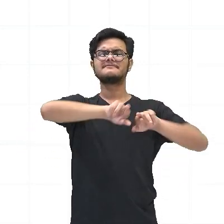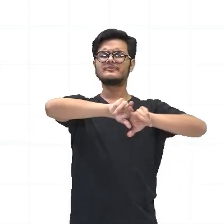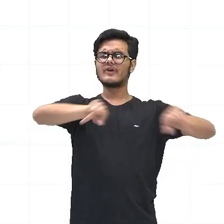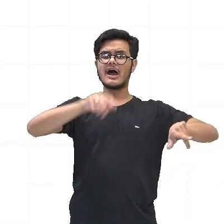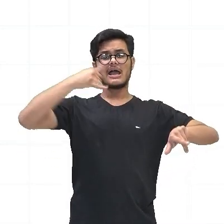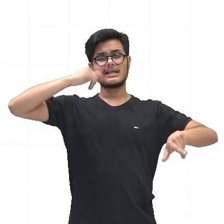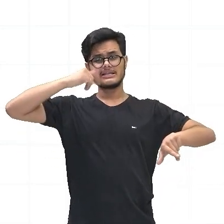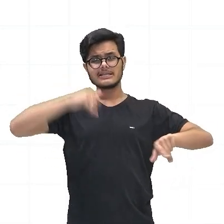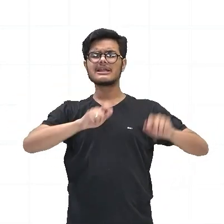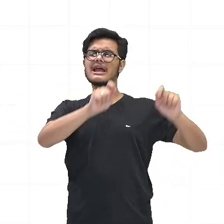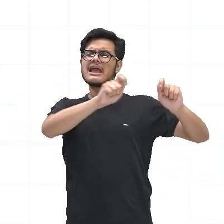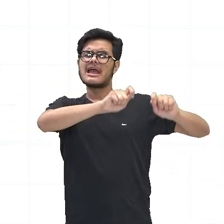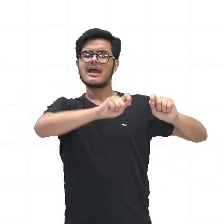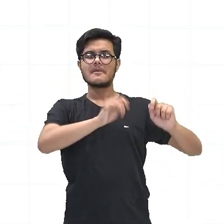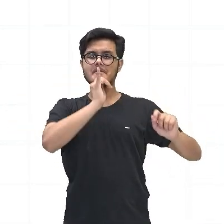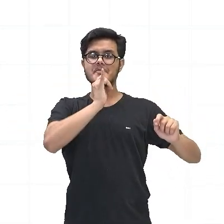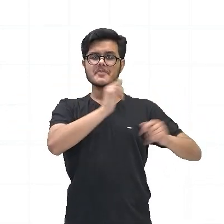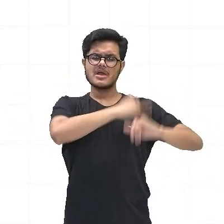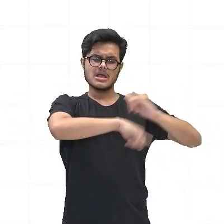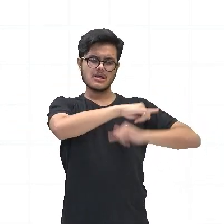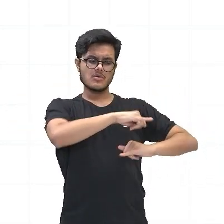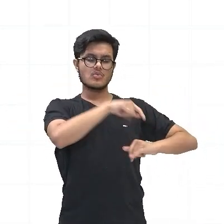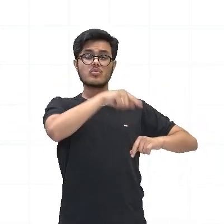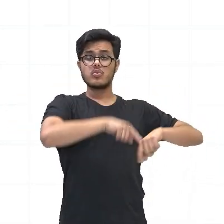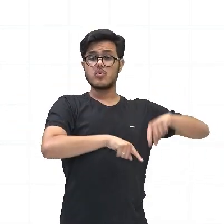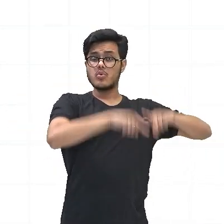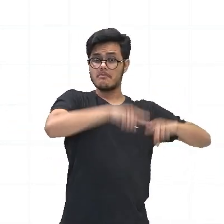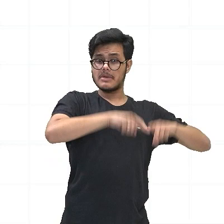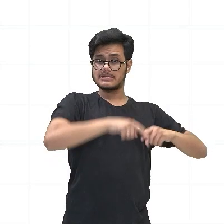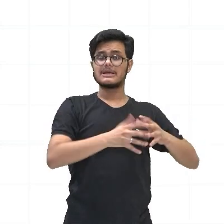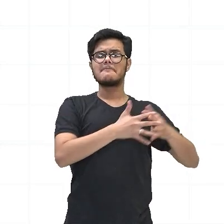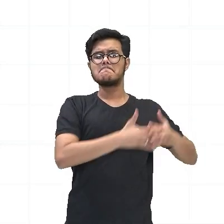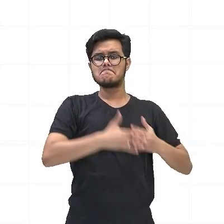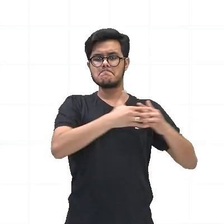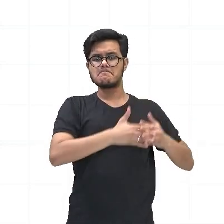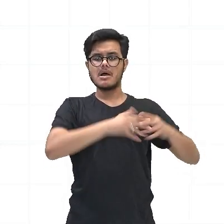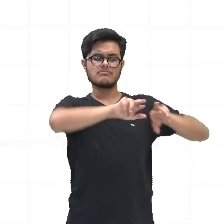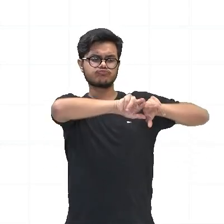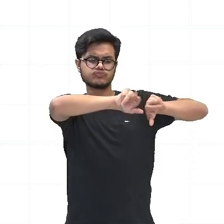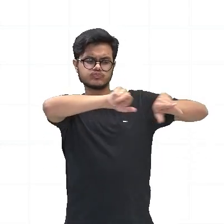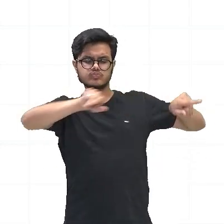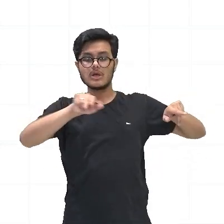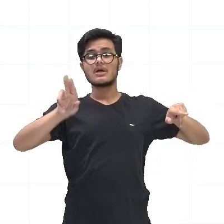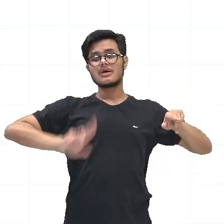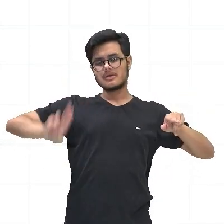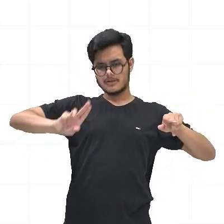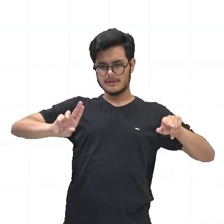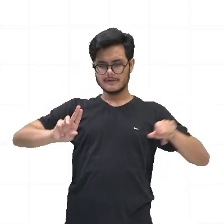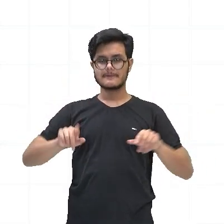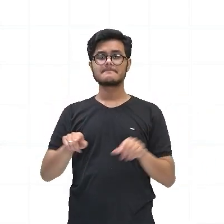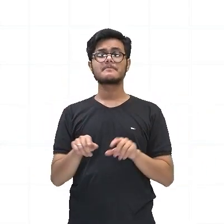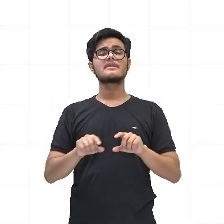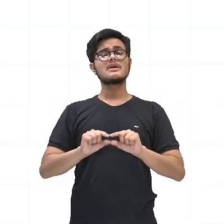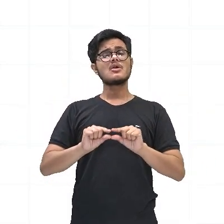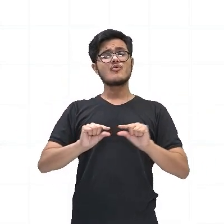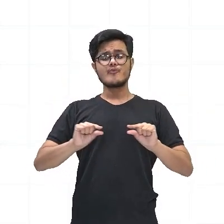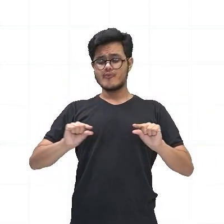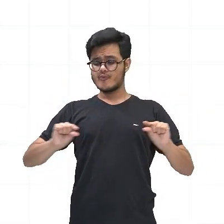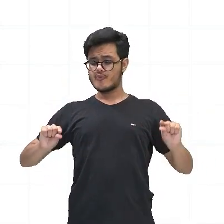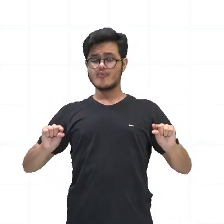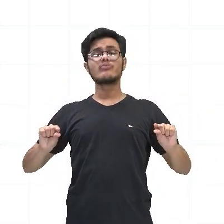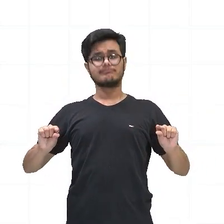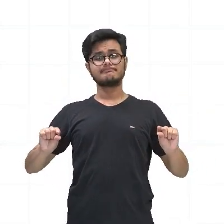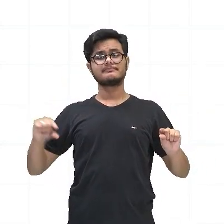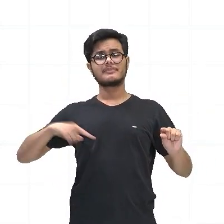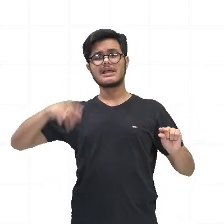receptores, capacitores, indutores, interruptores, etc. Elas são feitas aí por meio de um fio condutor que permite a passagem